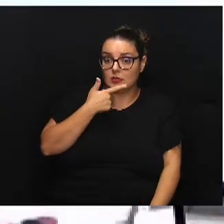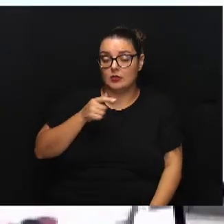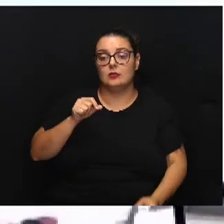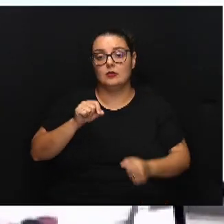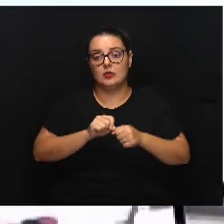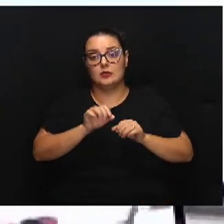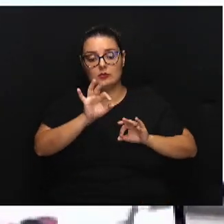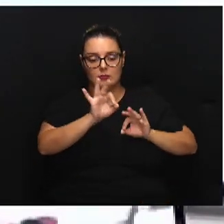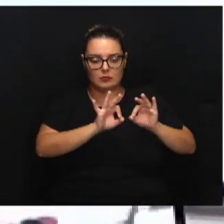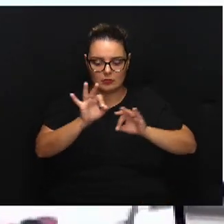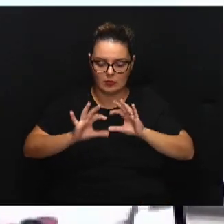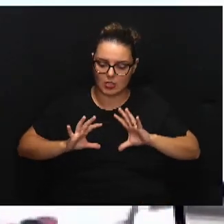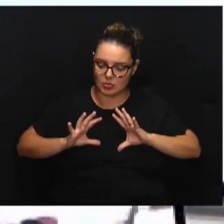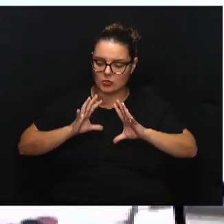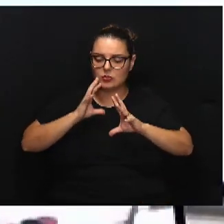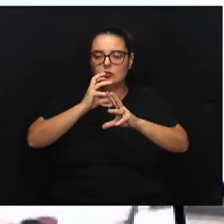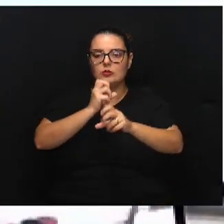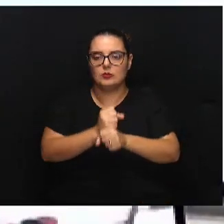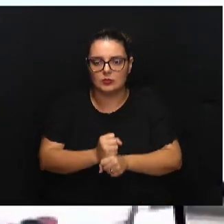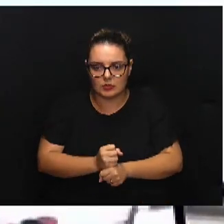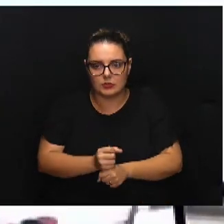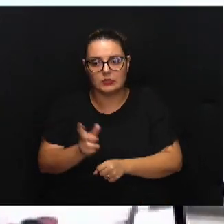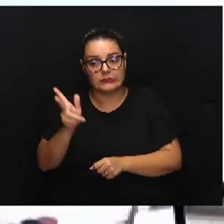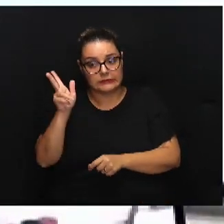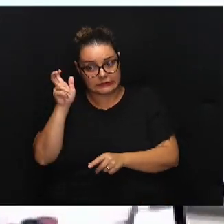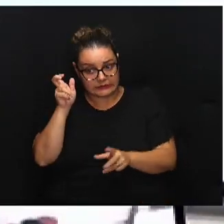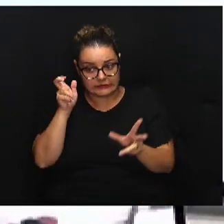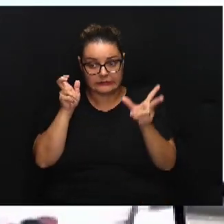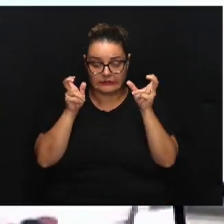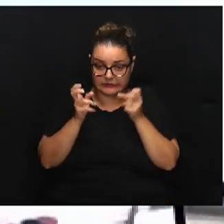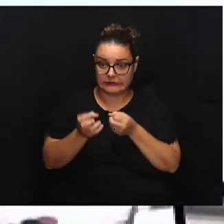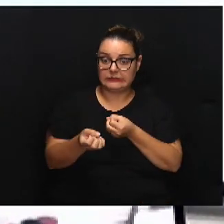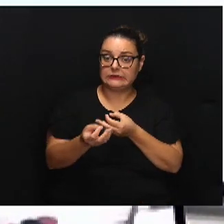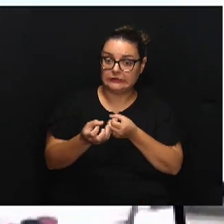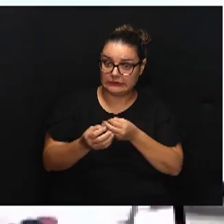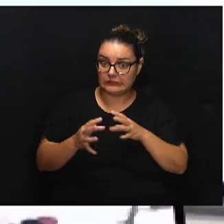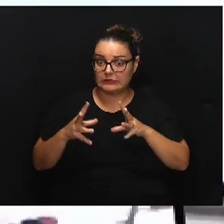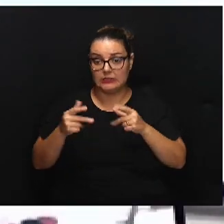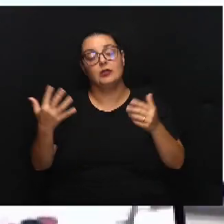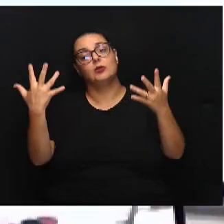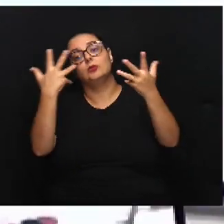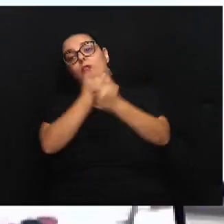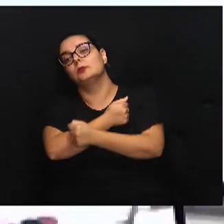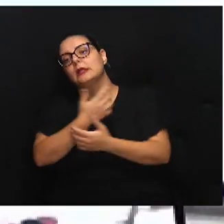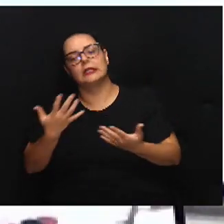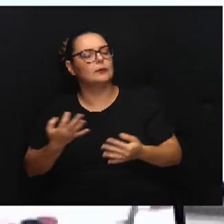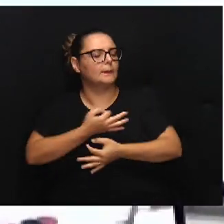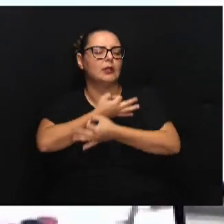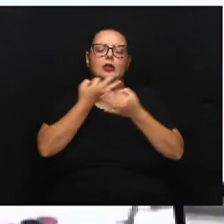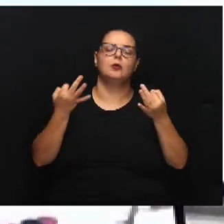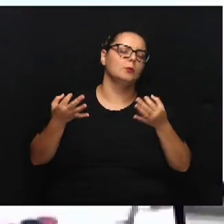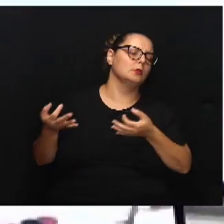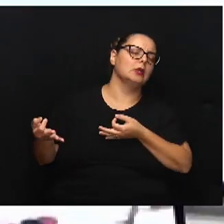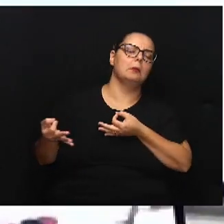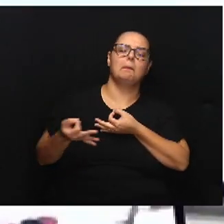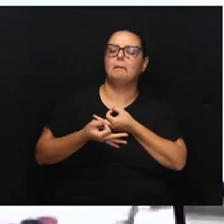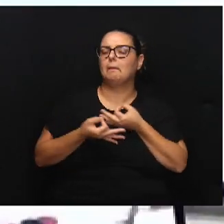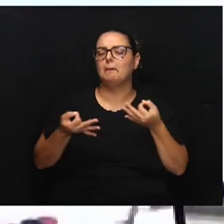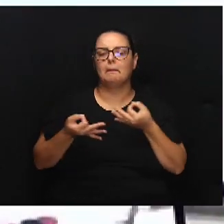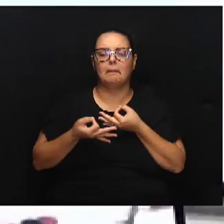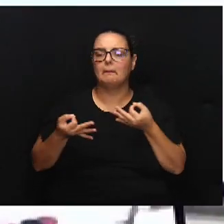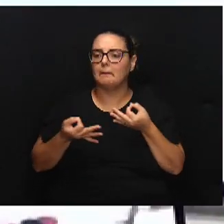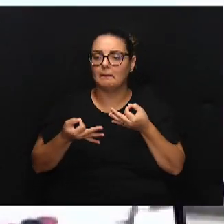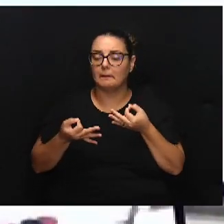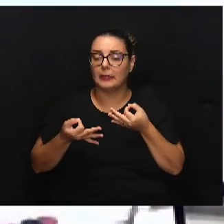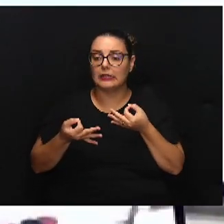uma preparação, só ouve informações de que tudo é lindo, de que tudo é maravilhoso, e aí